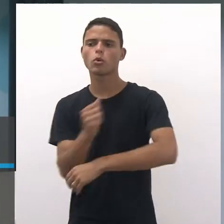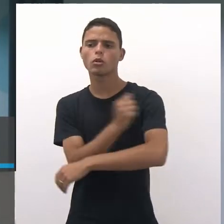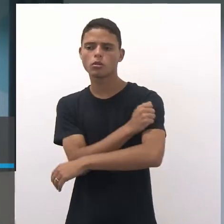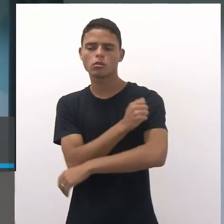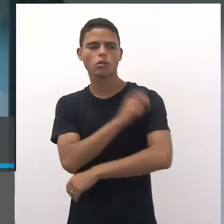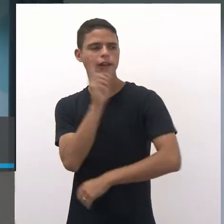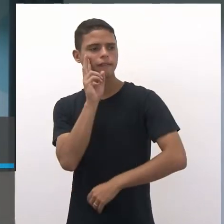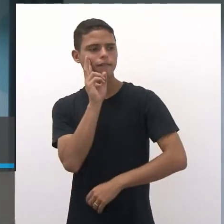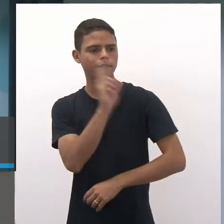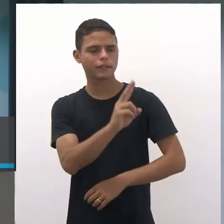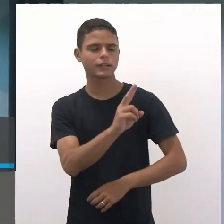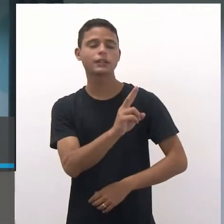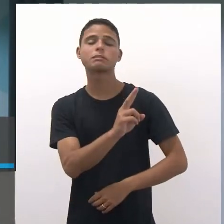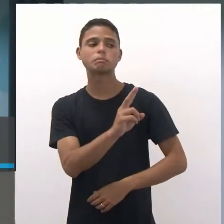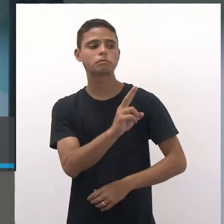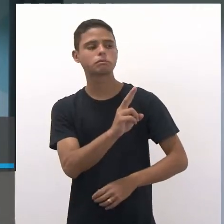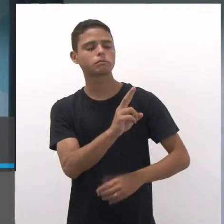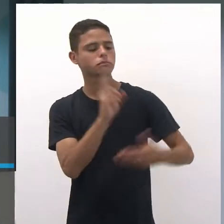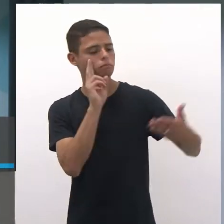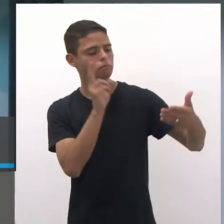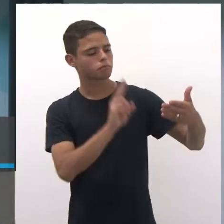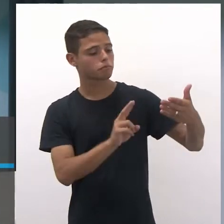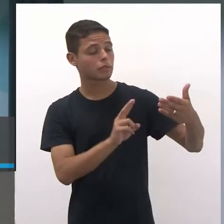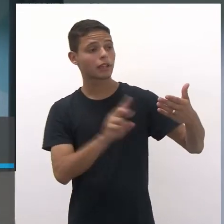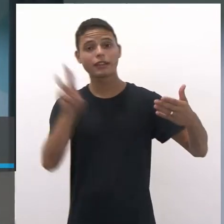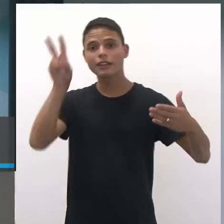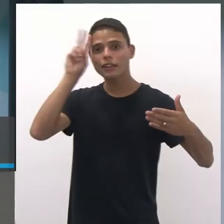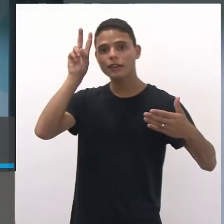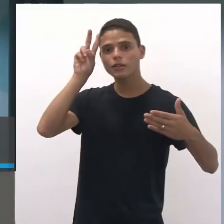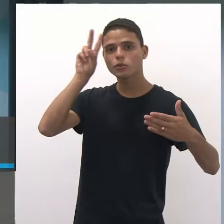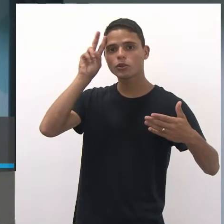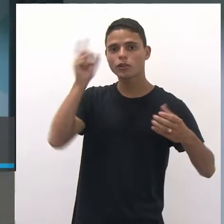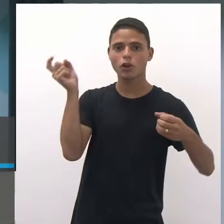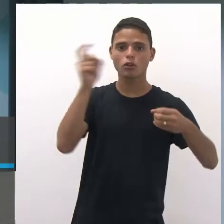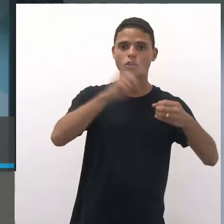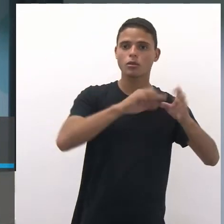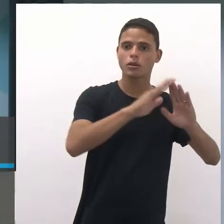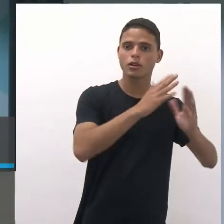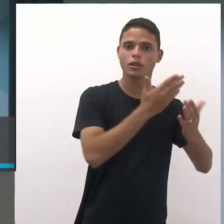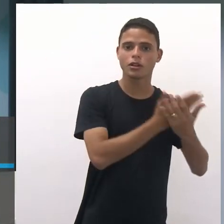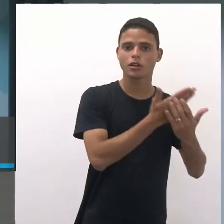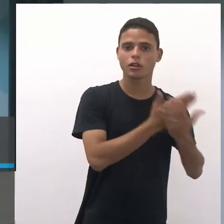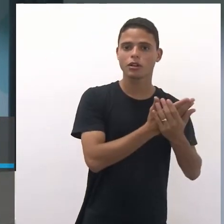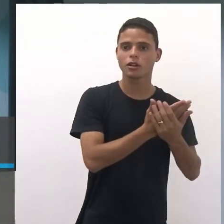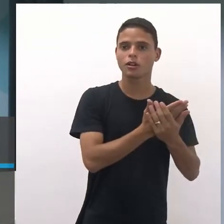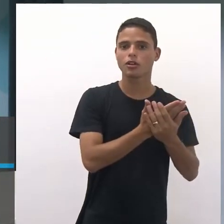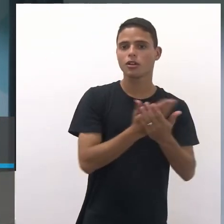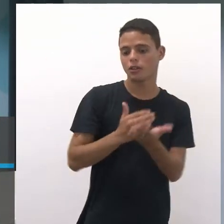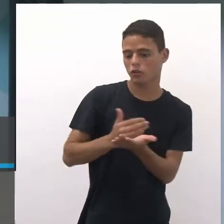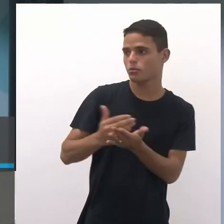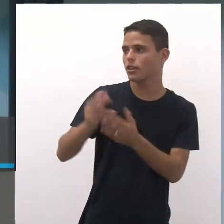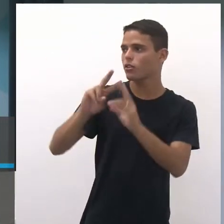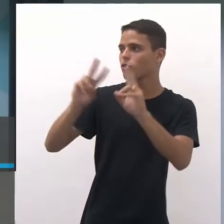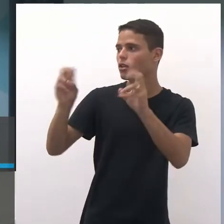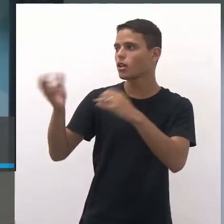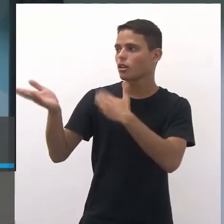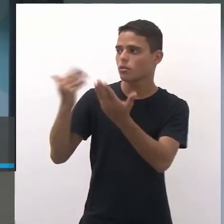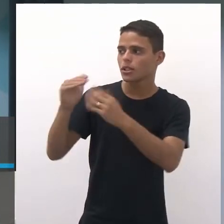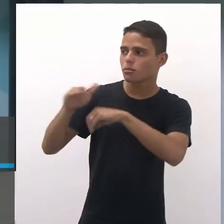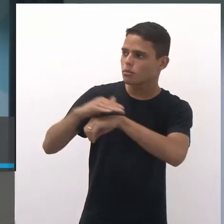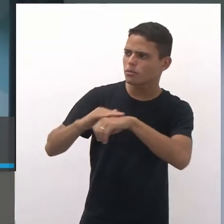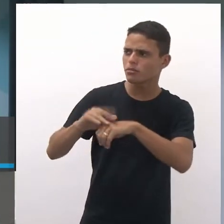segunda-feira, quando eu voltava para a sala de aula, o meu assunto inicial era, e aí, vocês viram aquela cena do filme? Nem perguntava se eles tinham assistido. Já